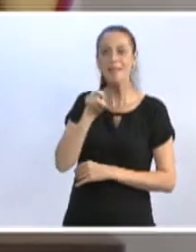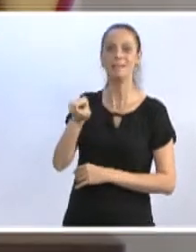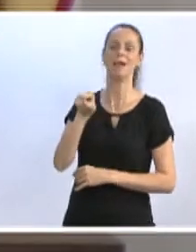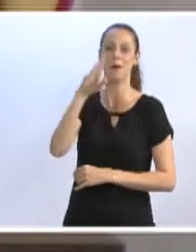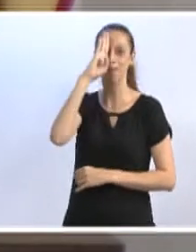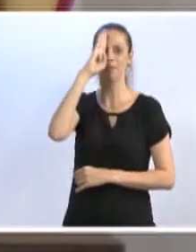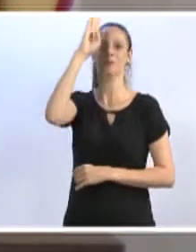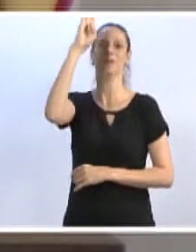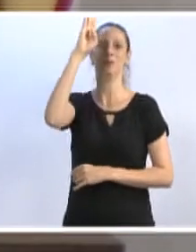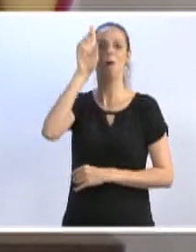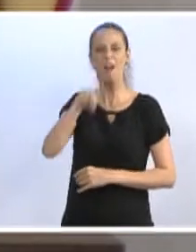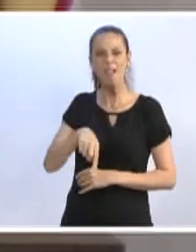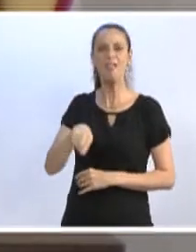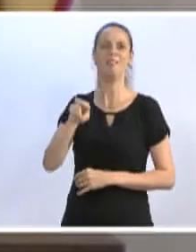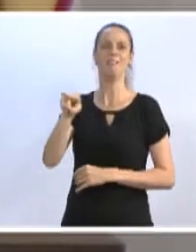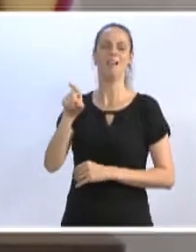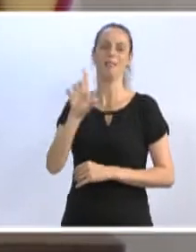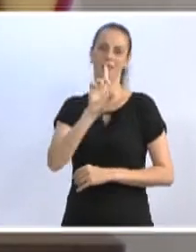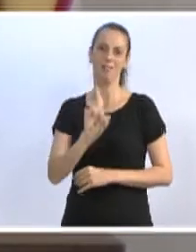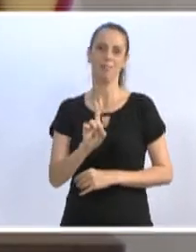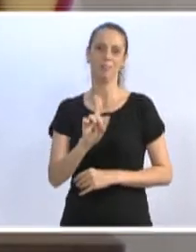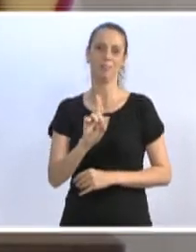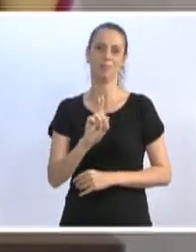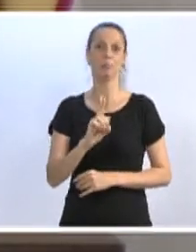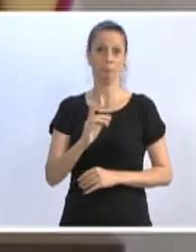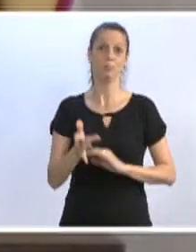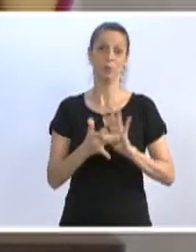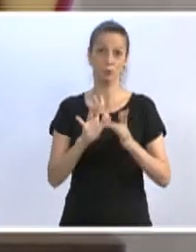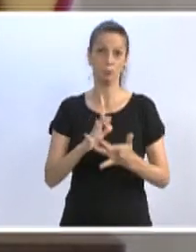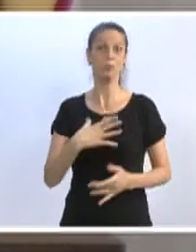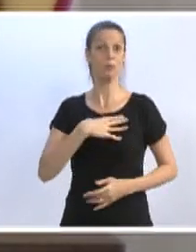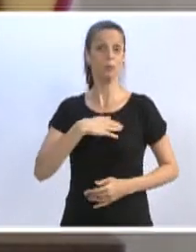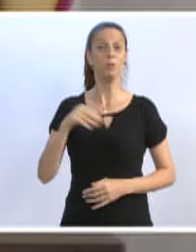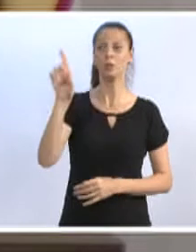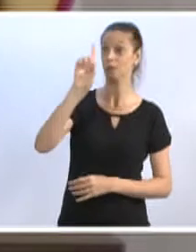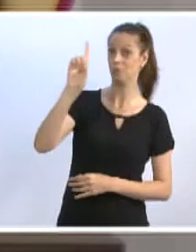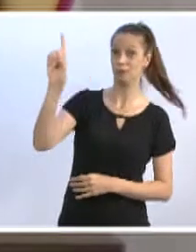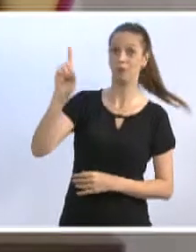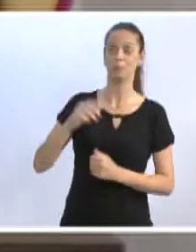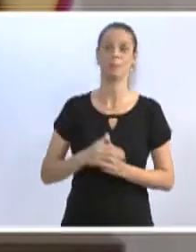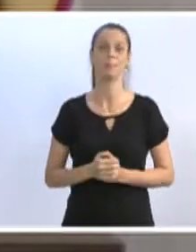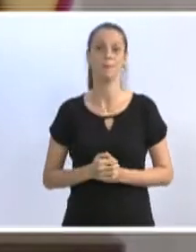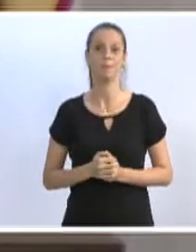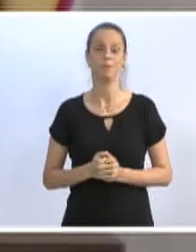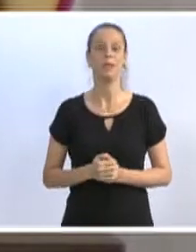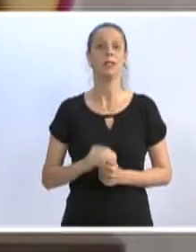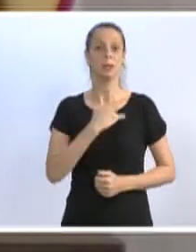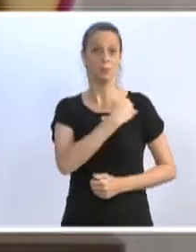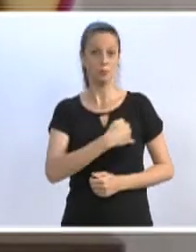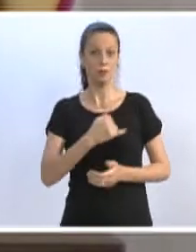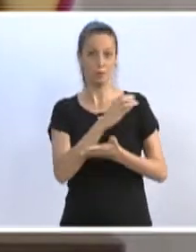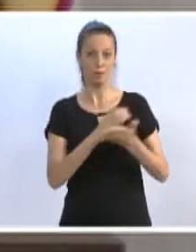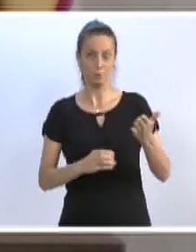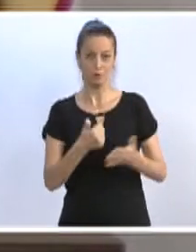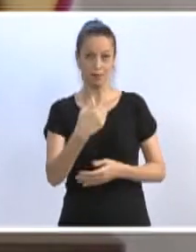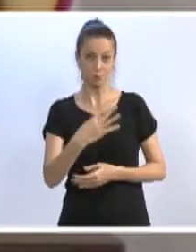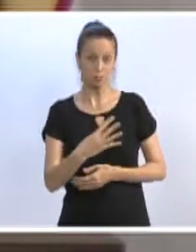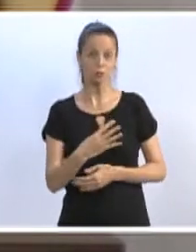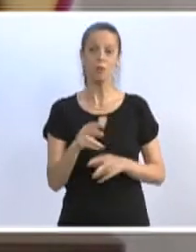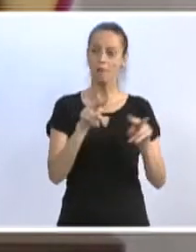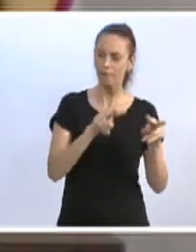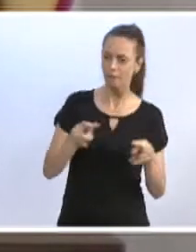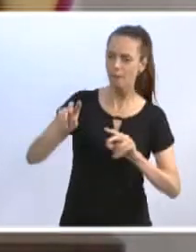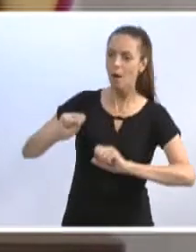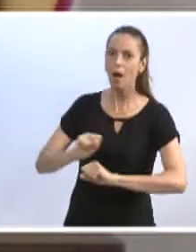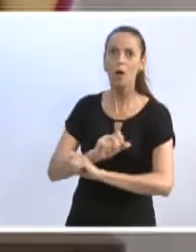palavra encarnada, Jesus Cristo, o Filho de Deus. E em São João capítulo 1, versículo 14, lemos: vimos a sua